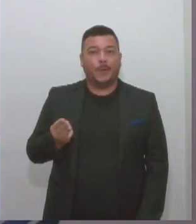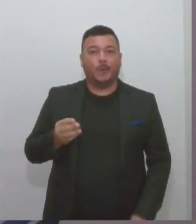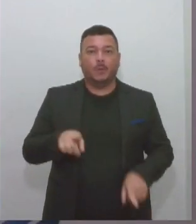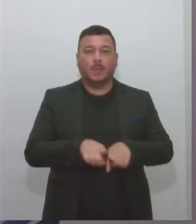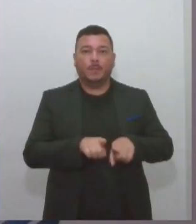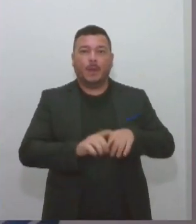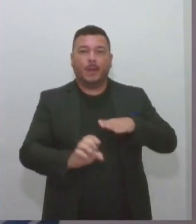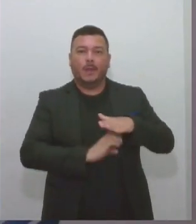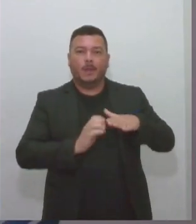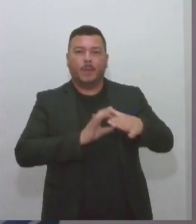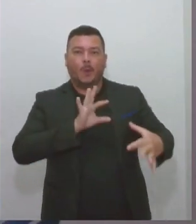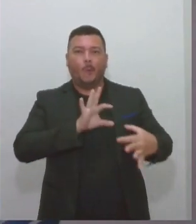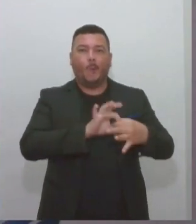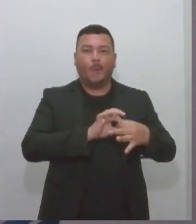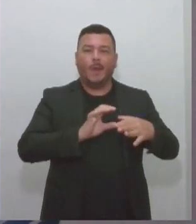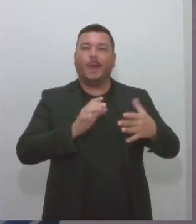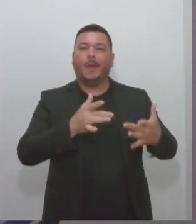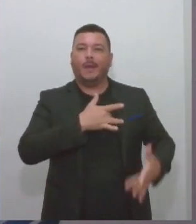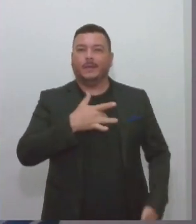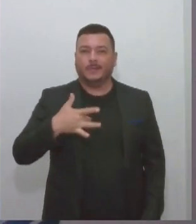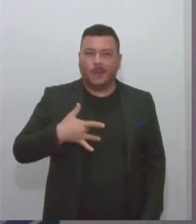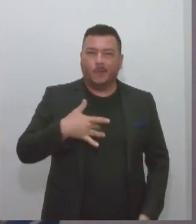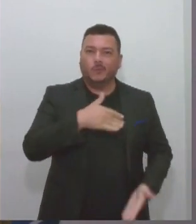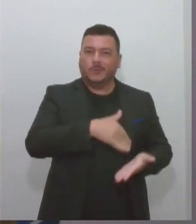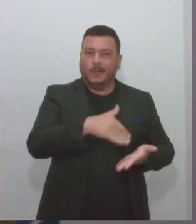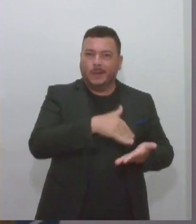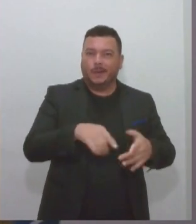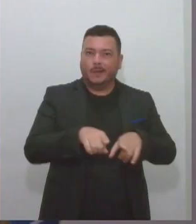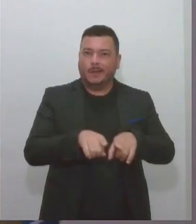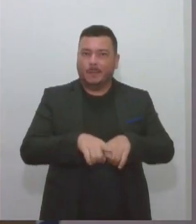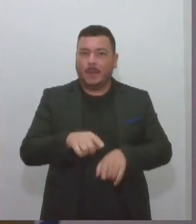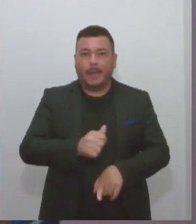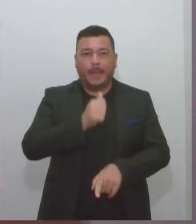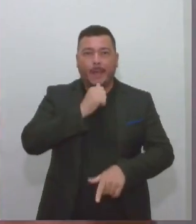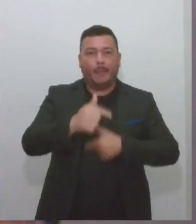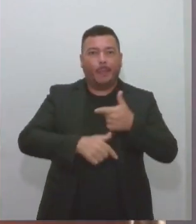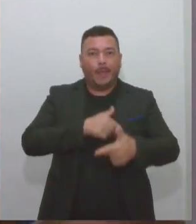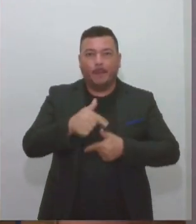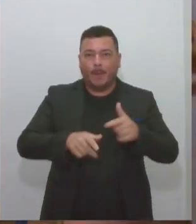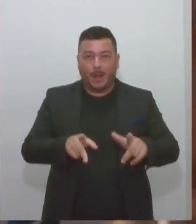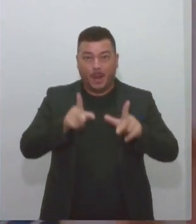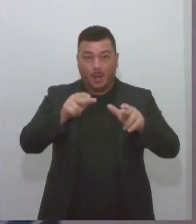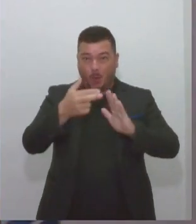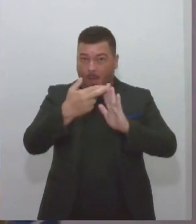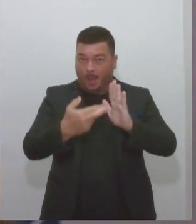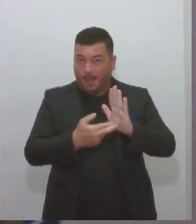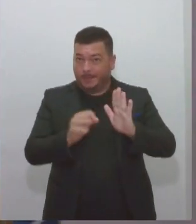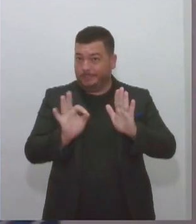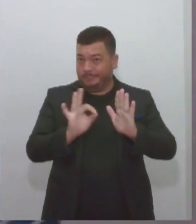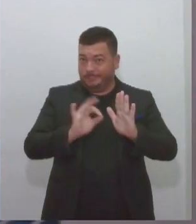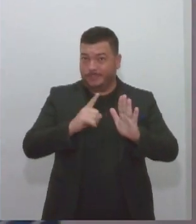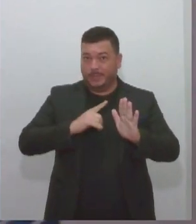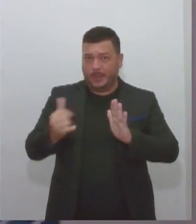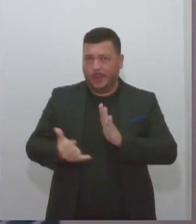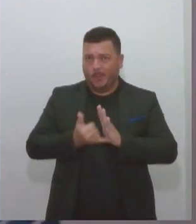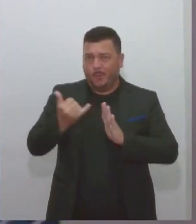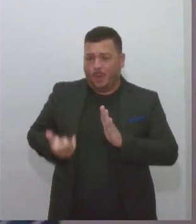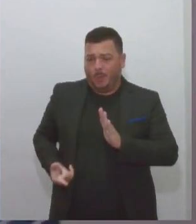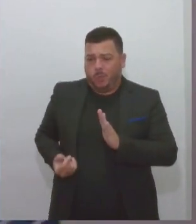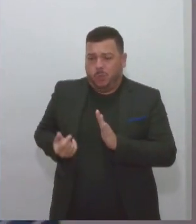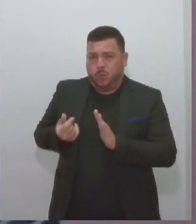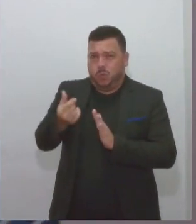que infelizmente não atua como deveria, que tem contratos superfaturados e